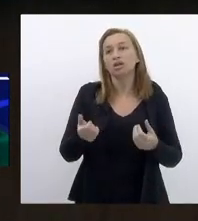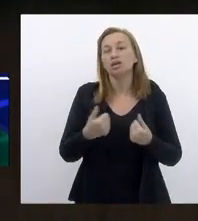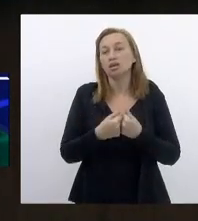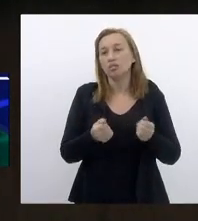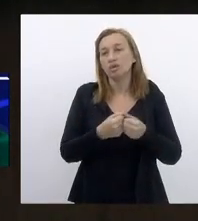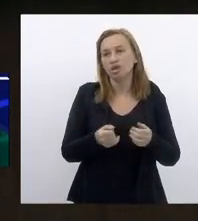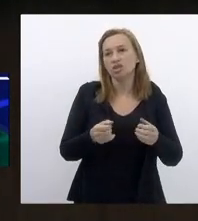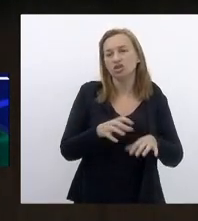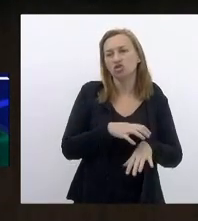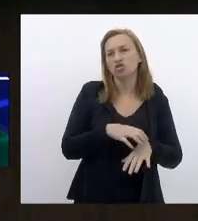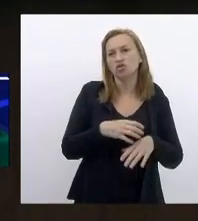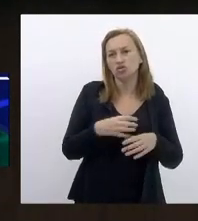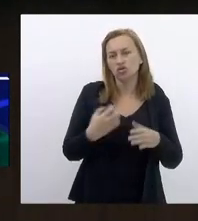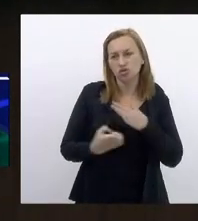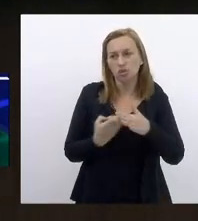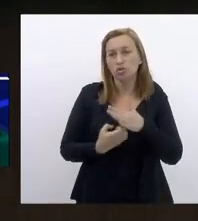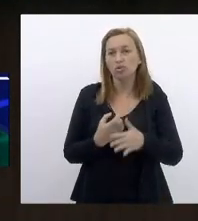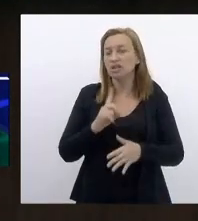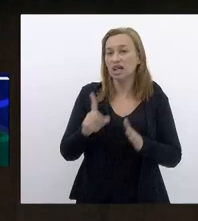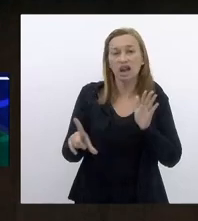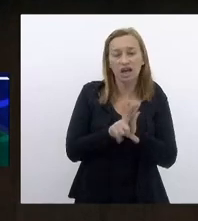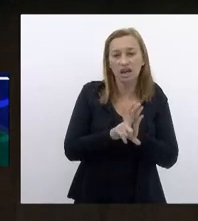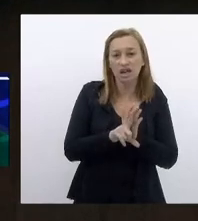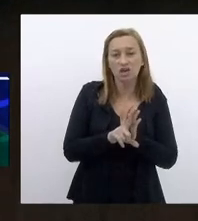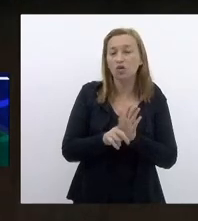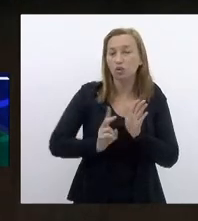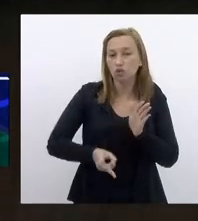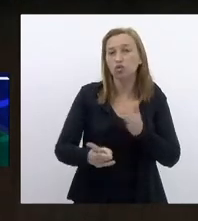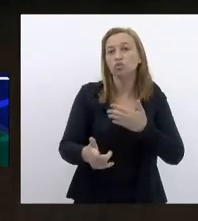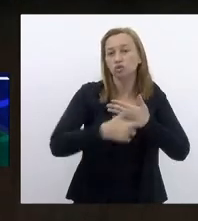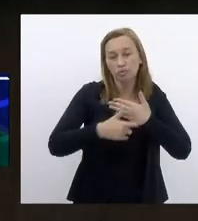papel. A gente tem um cenário de